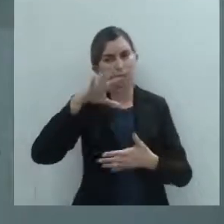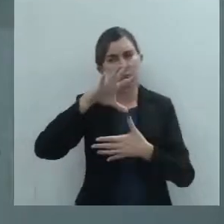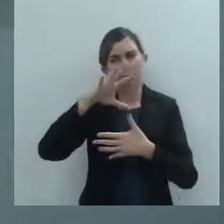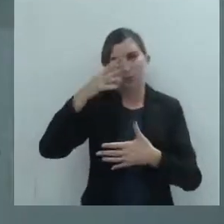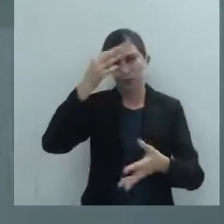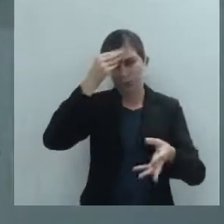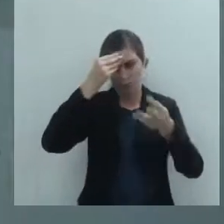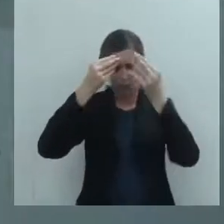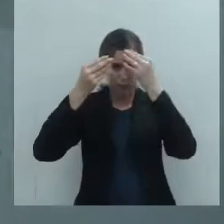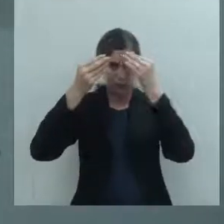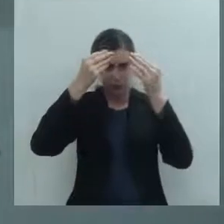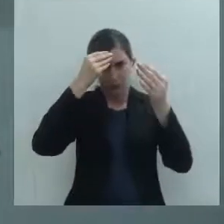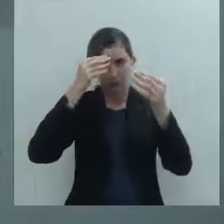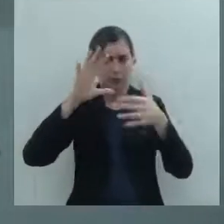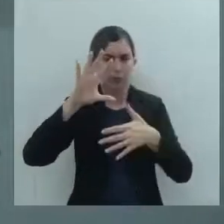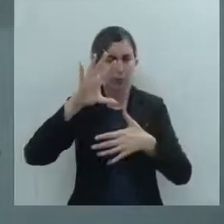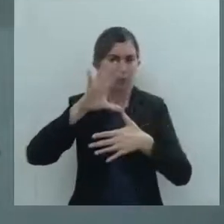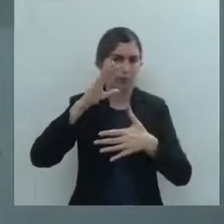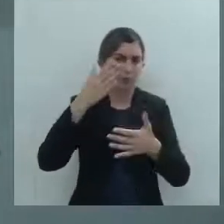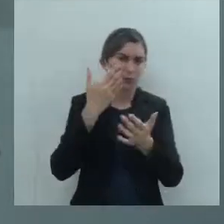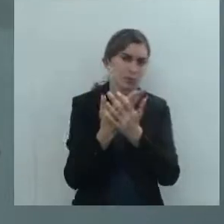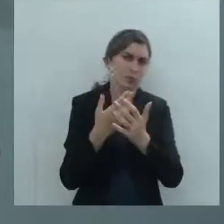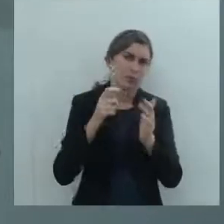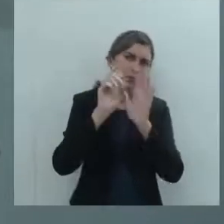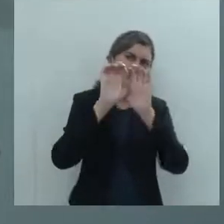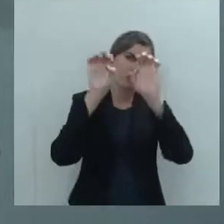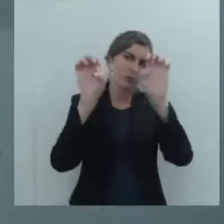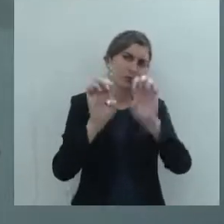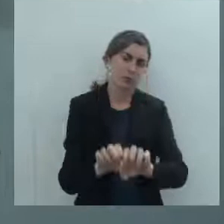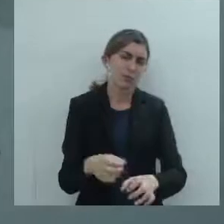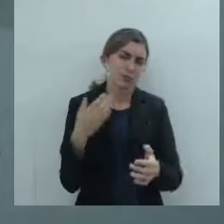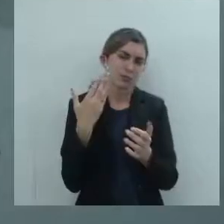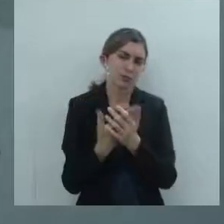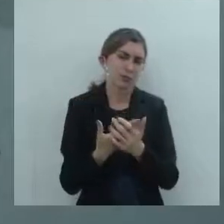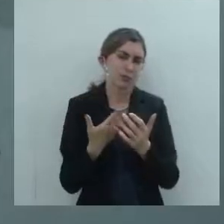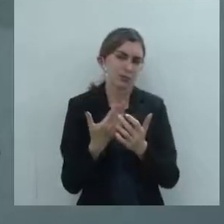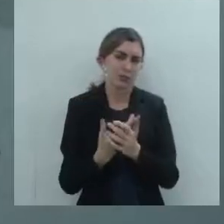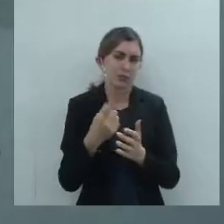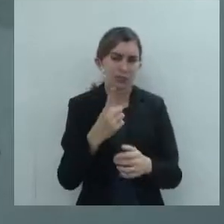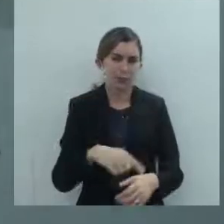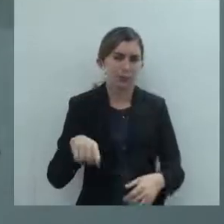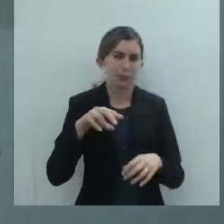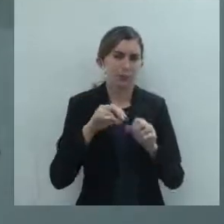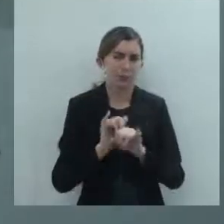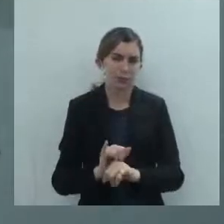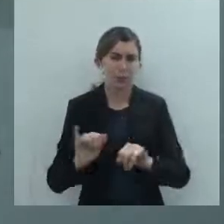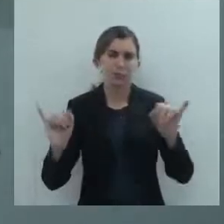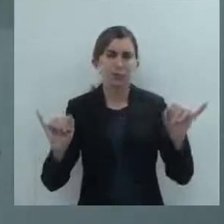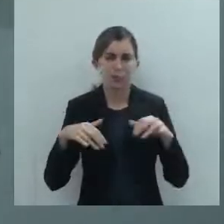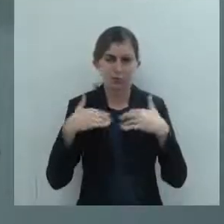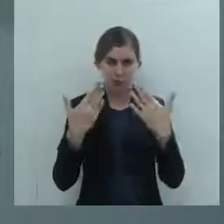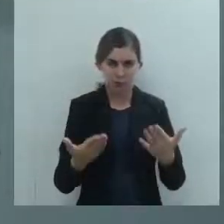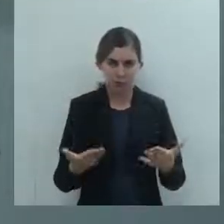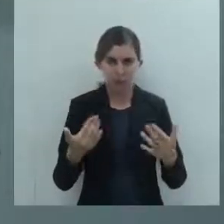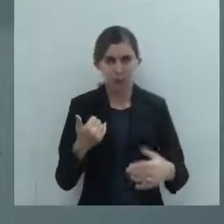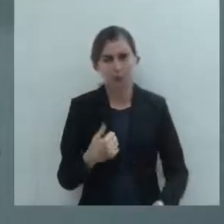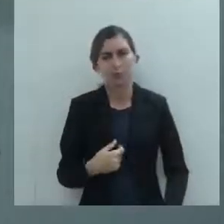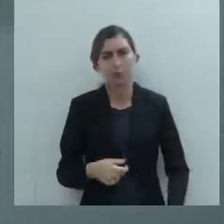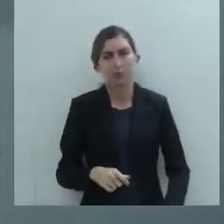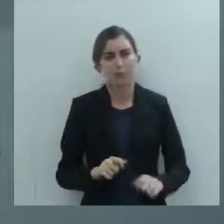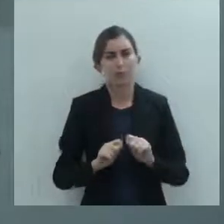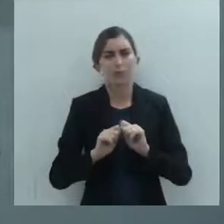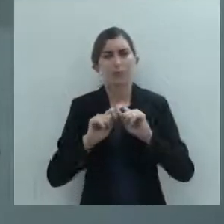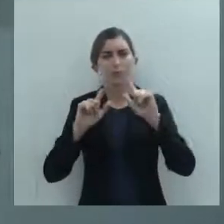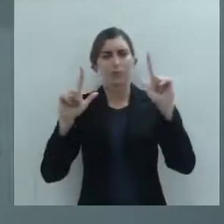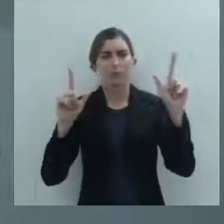o seu mapa de esquema de estudo para que eu possa publicar na próxima aula Mostra aí